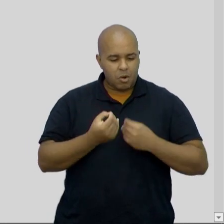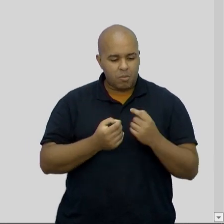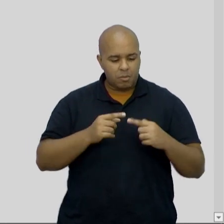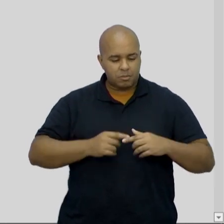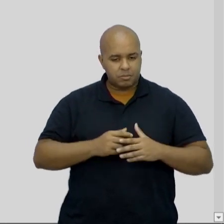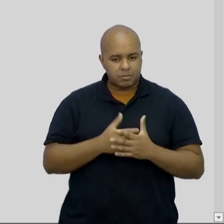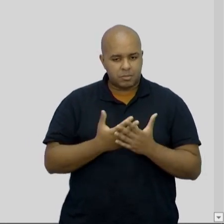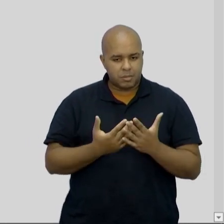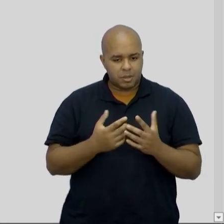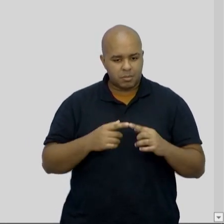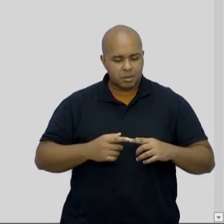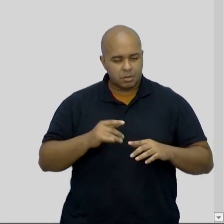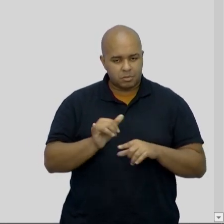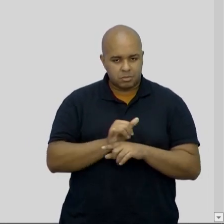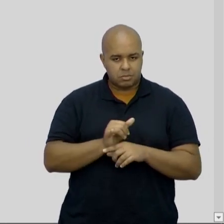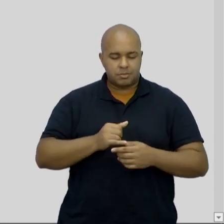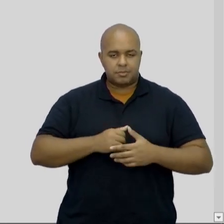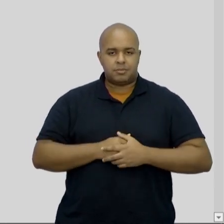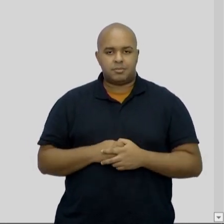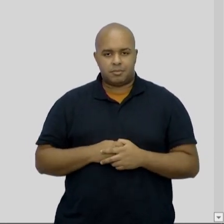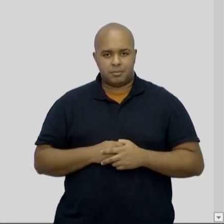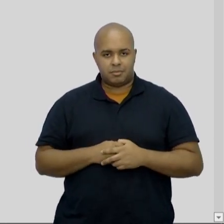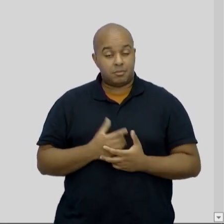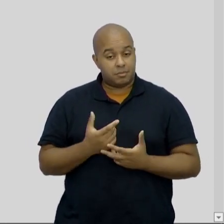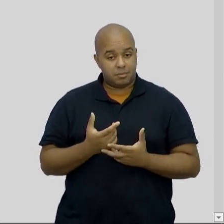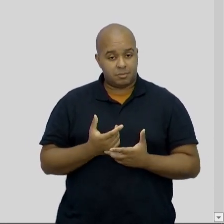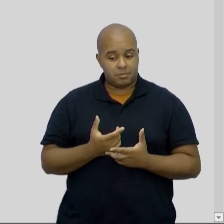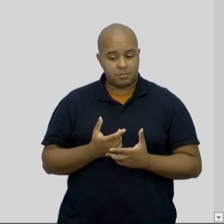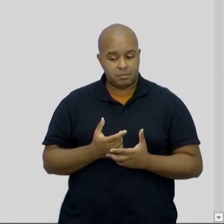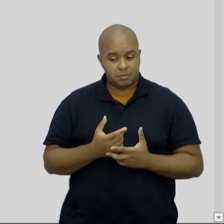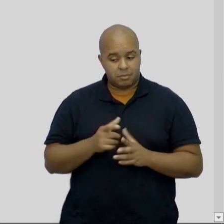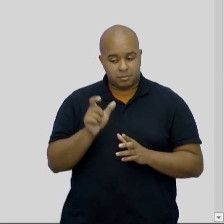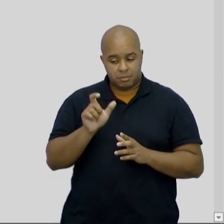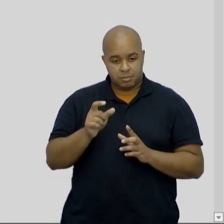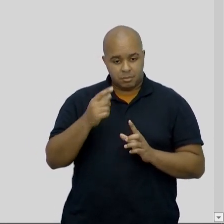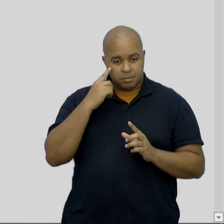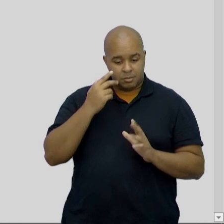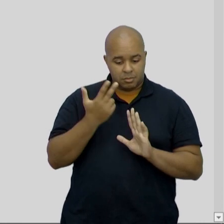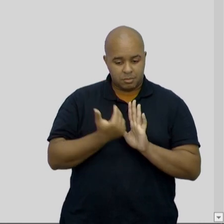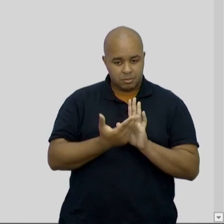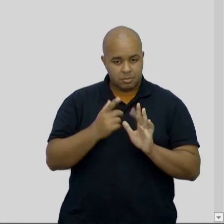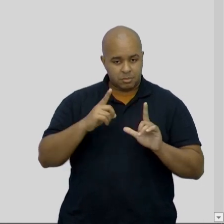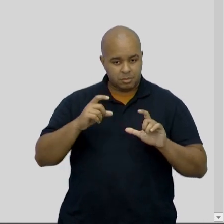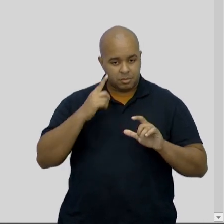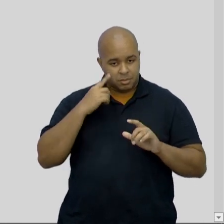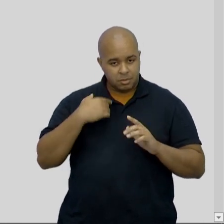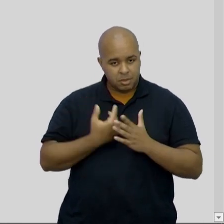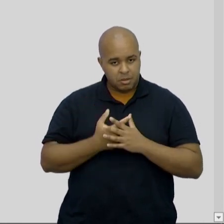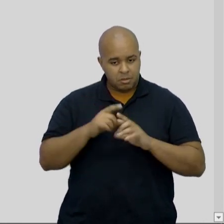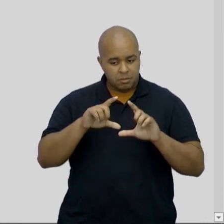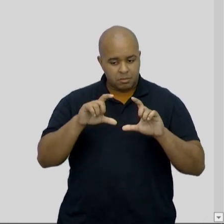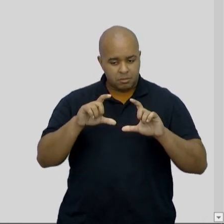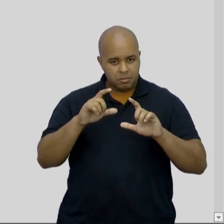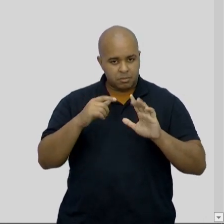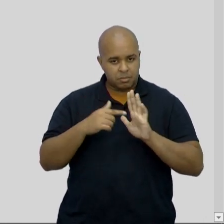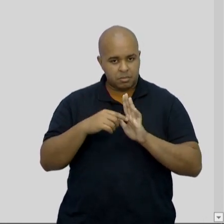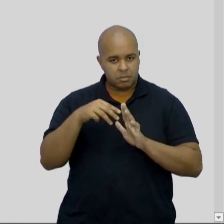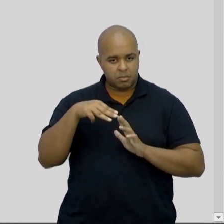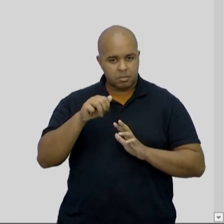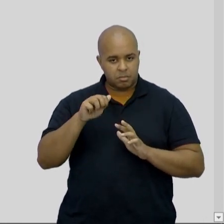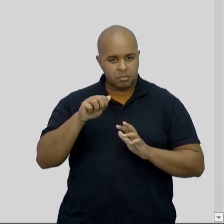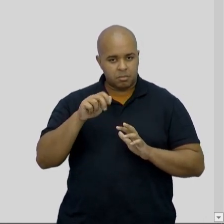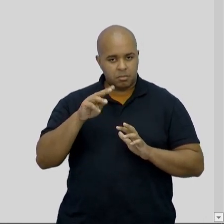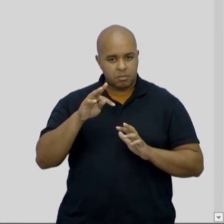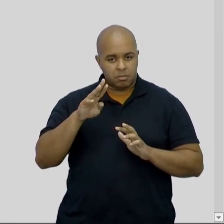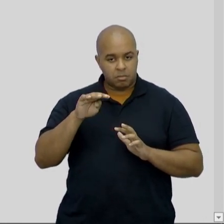as cartas de estruturas. Então, no exemplo da imagem, nós temos um artefato